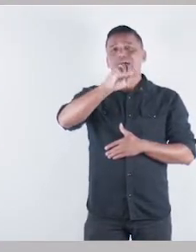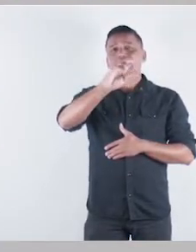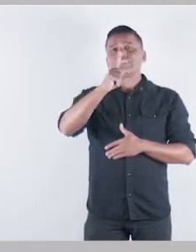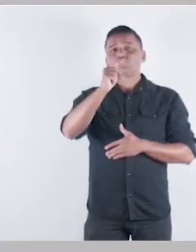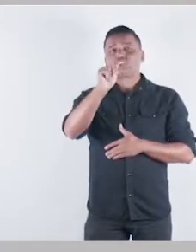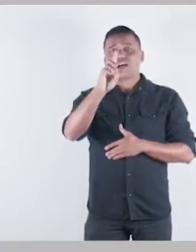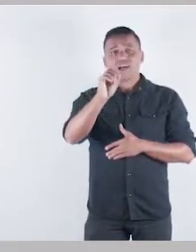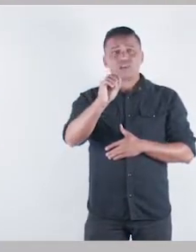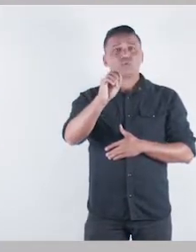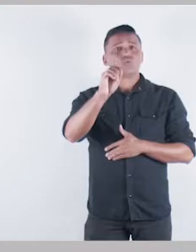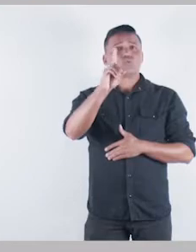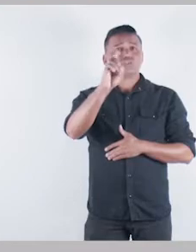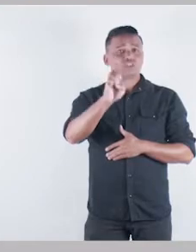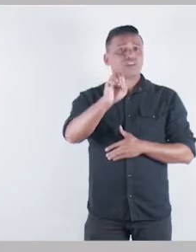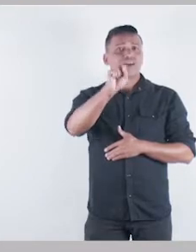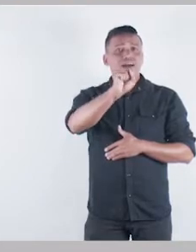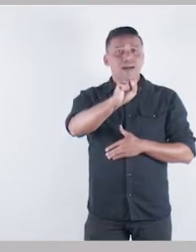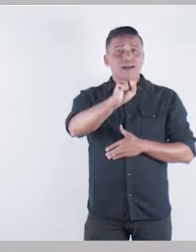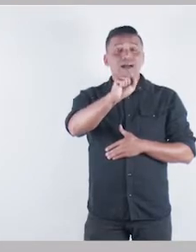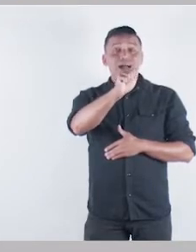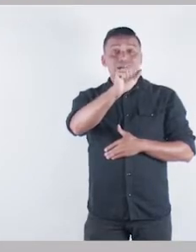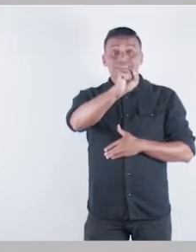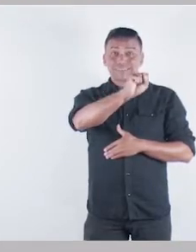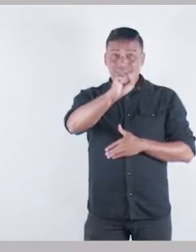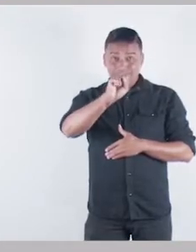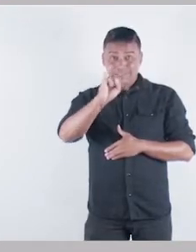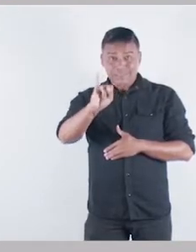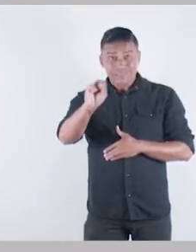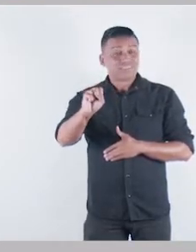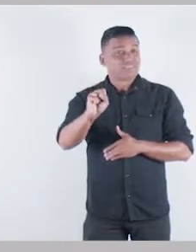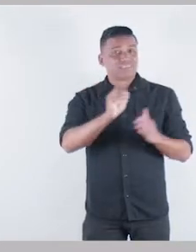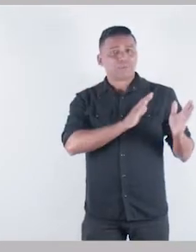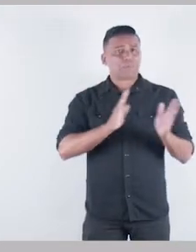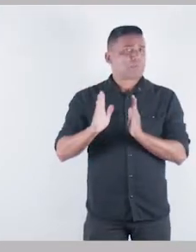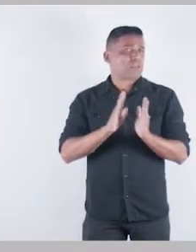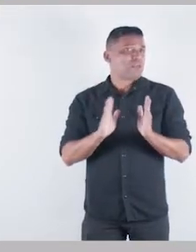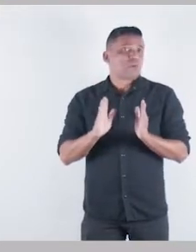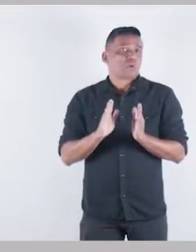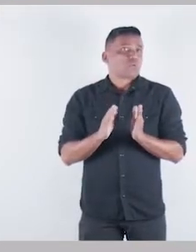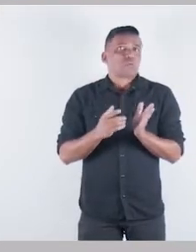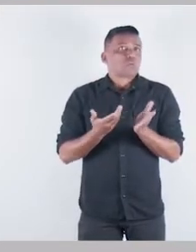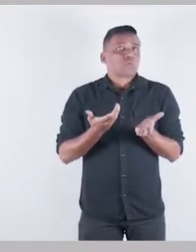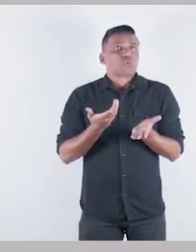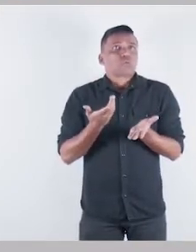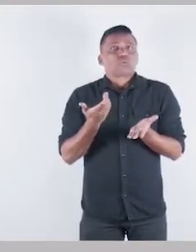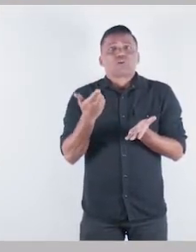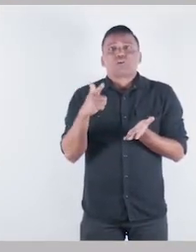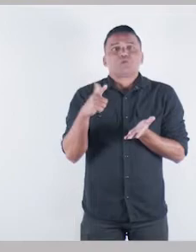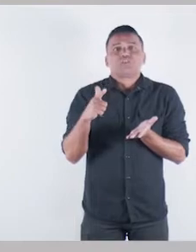época, no momento que ainda não era bem definida a questão da